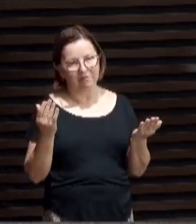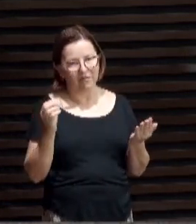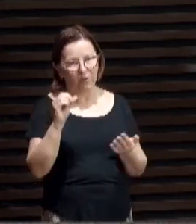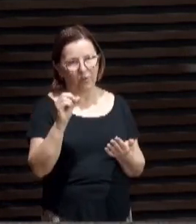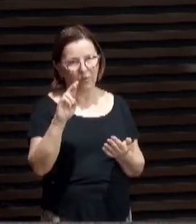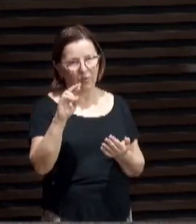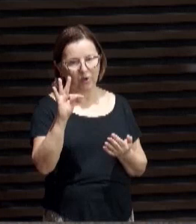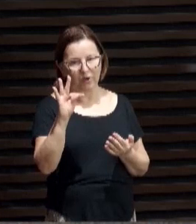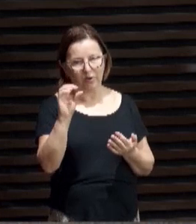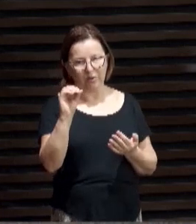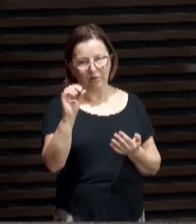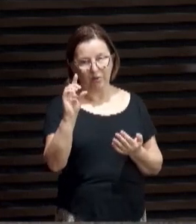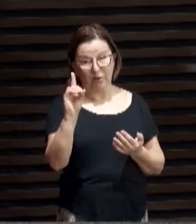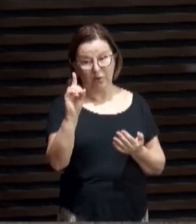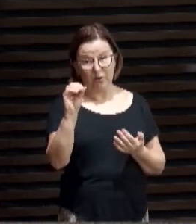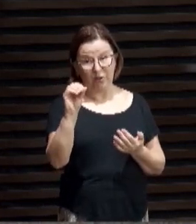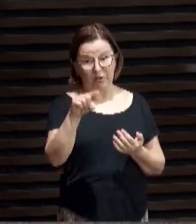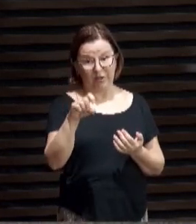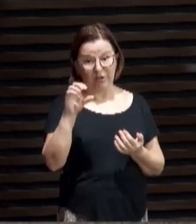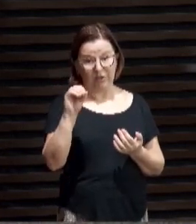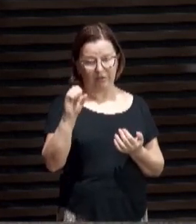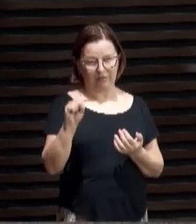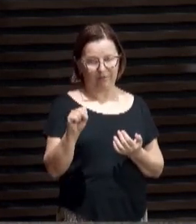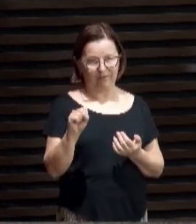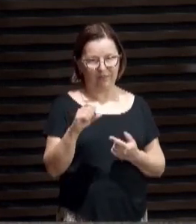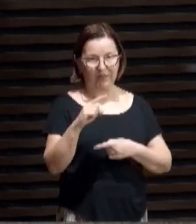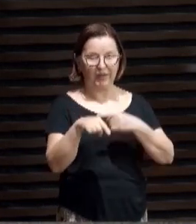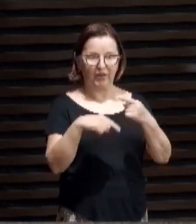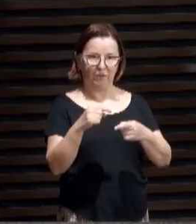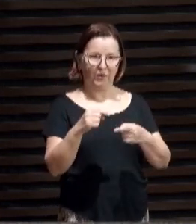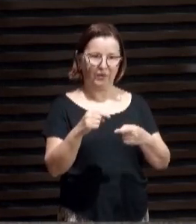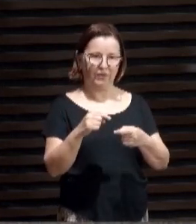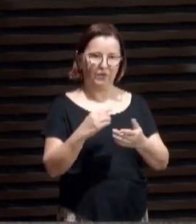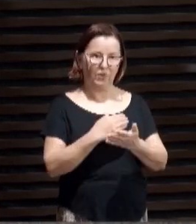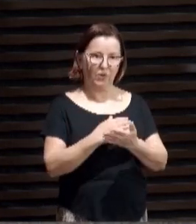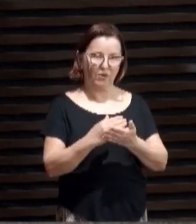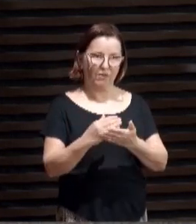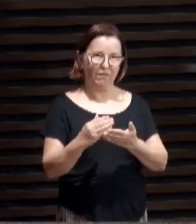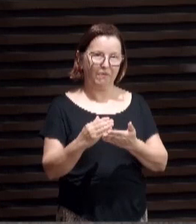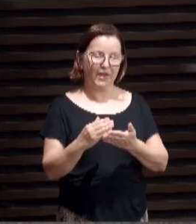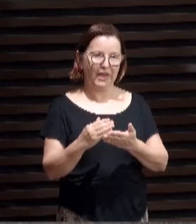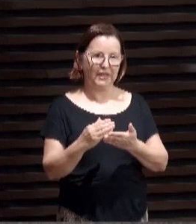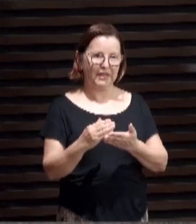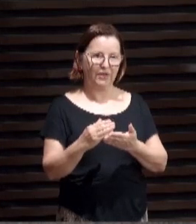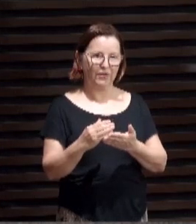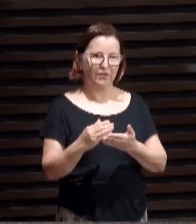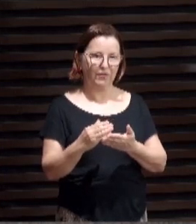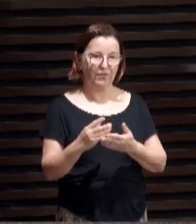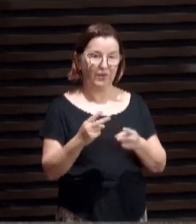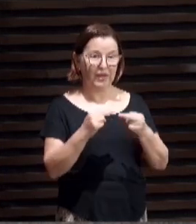Depois dos 15 minutos começa a entrar as heresias, porque nós